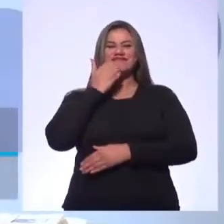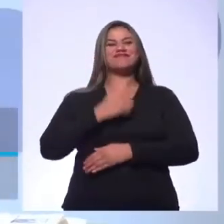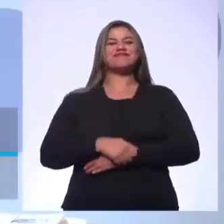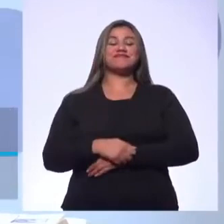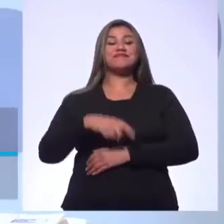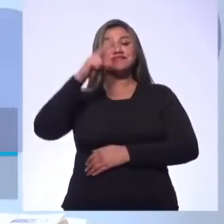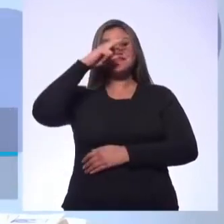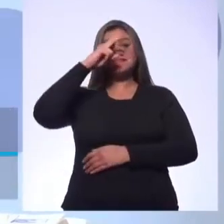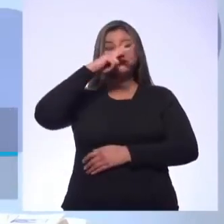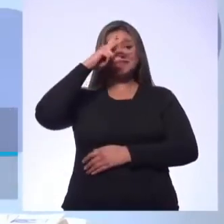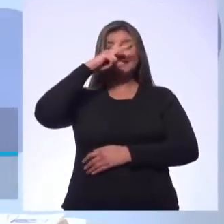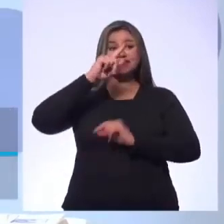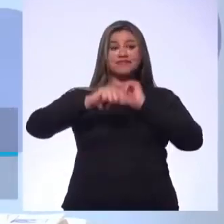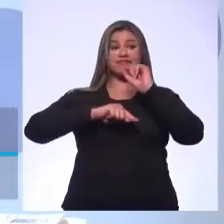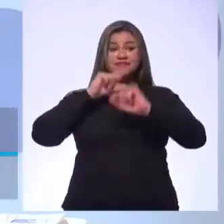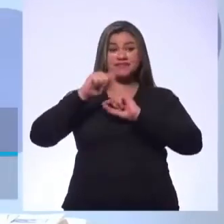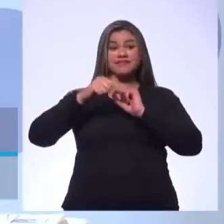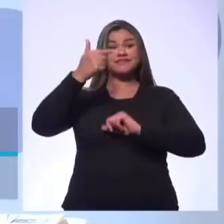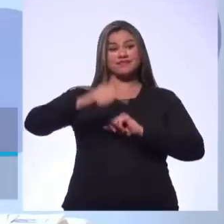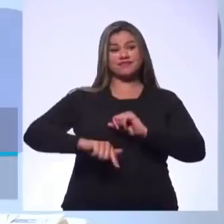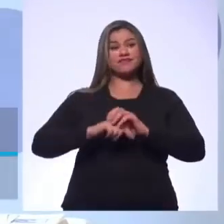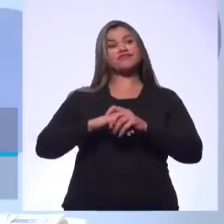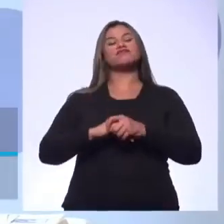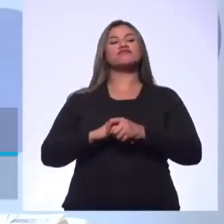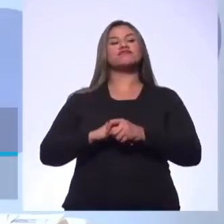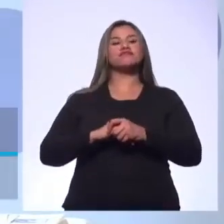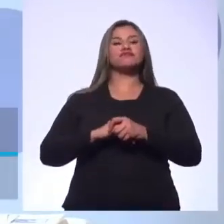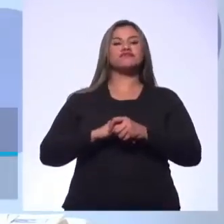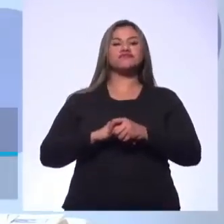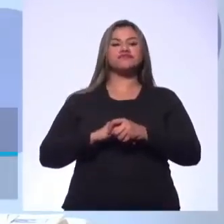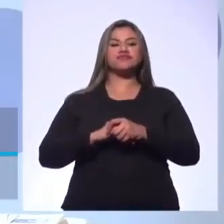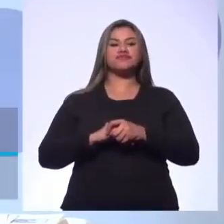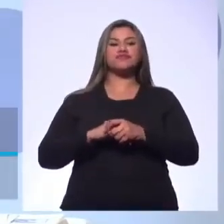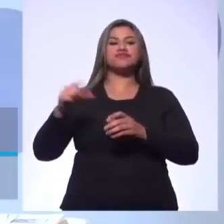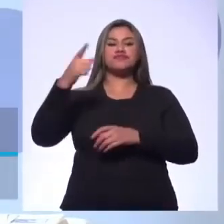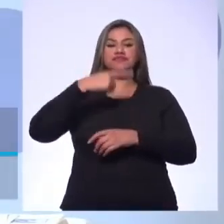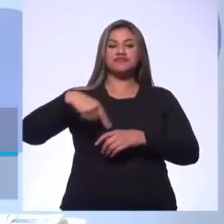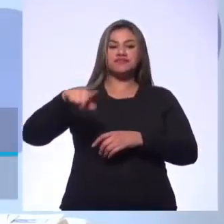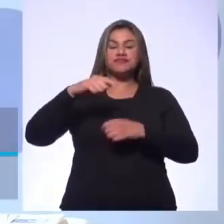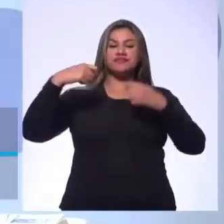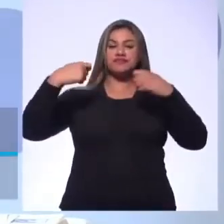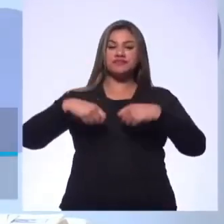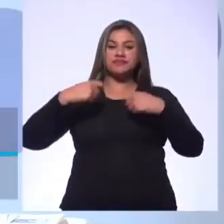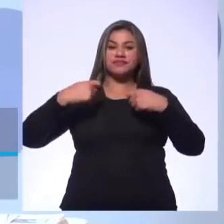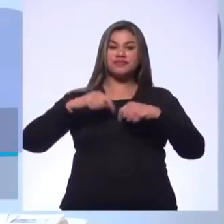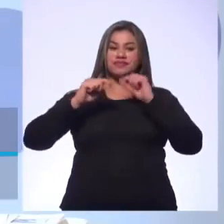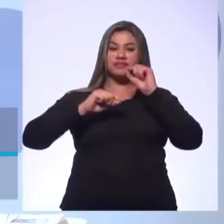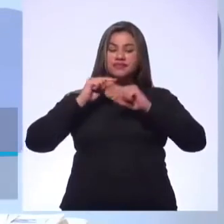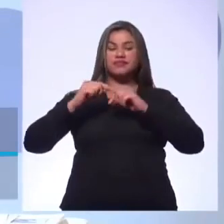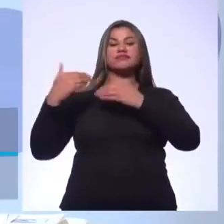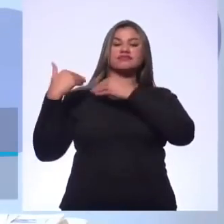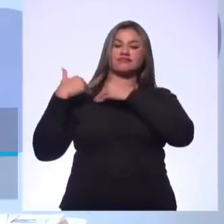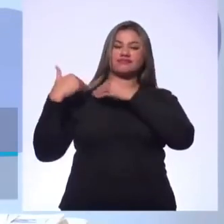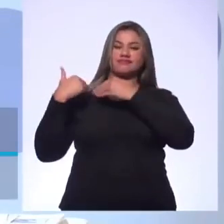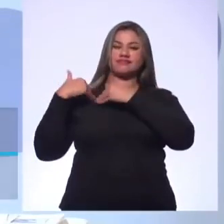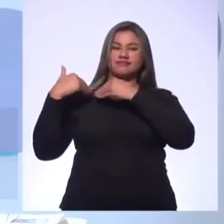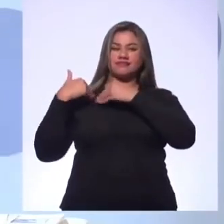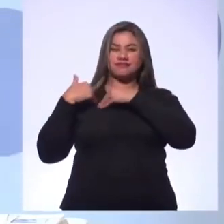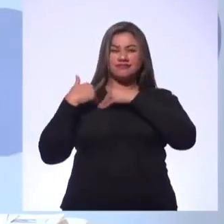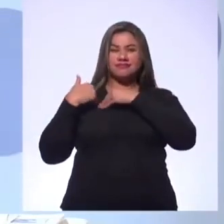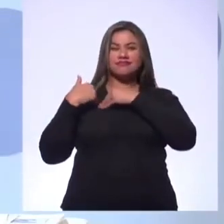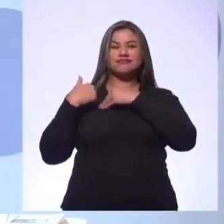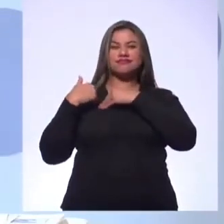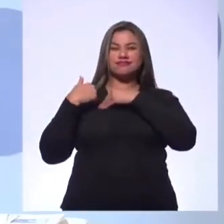lembrando, né, o professor já falou, mas reforçando aí que é preciso que a gente tenha aí um pouco de responsabilidade, né,